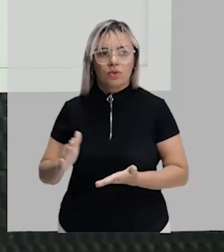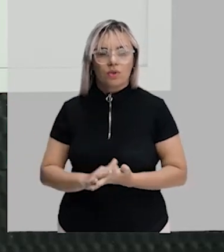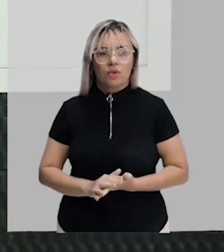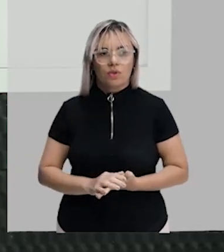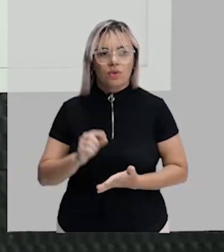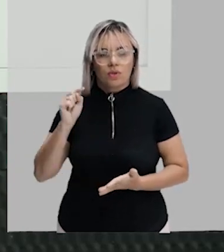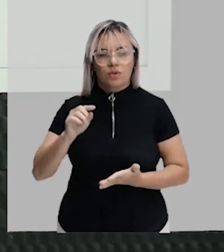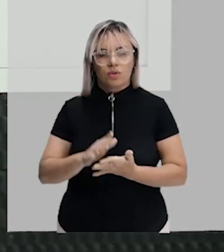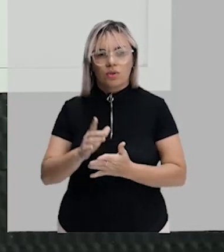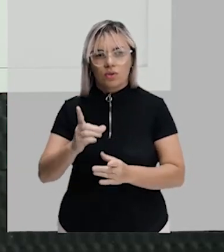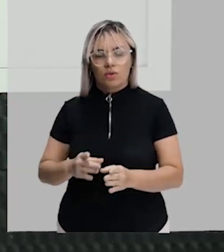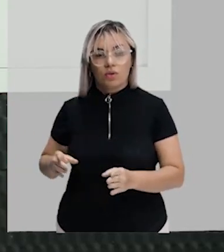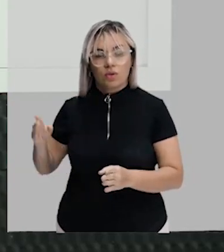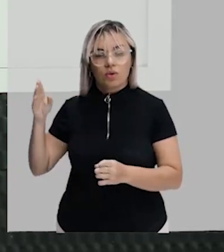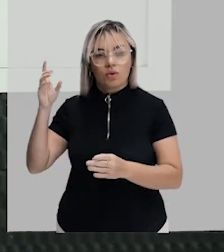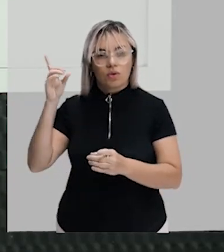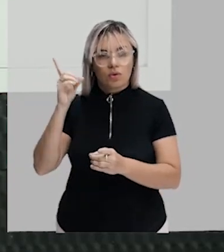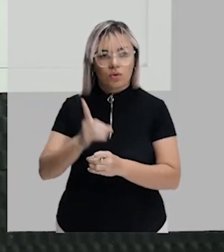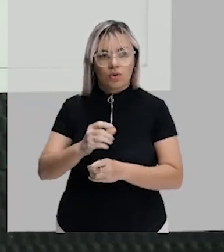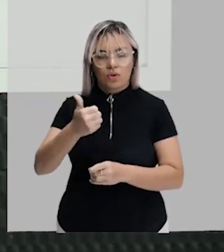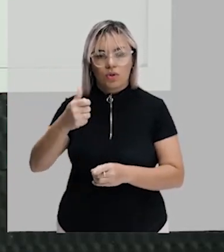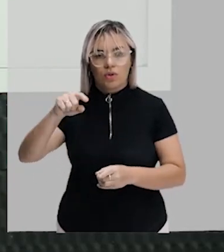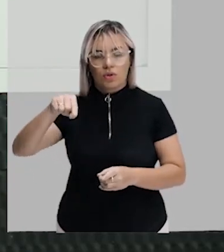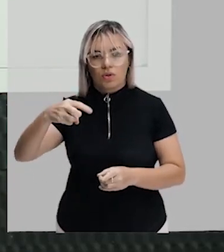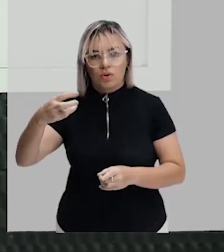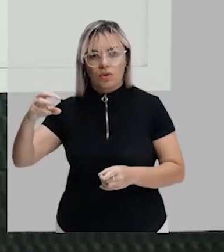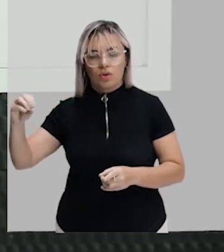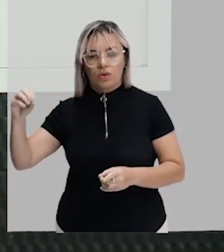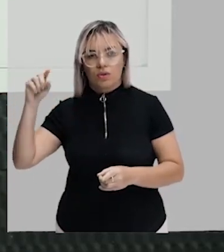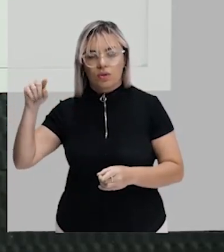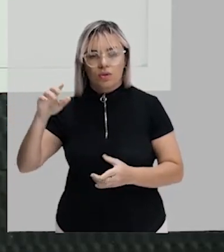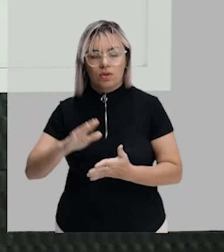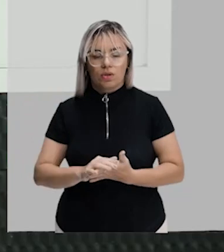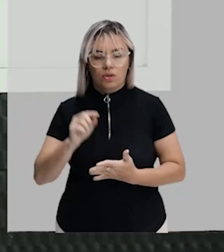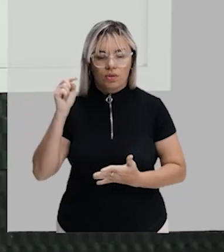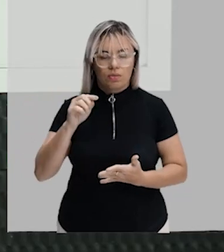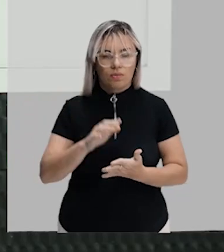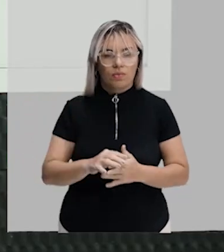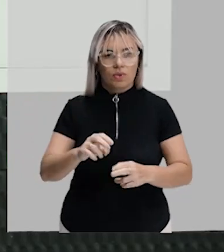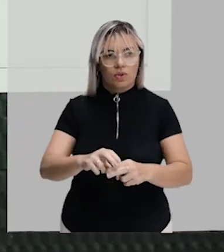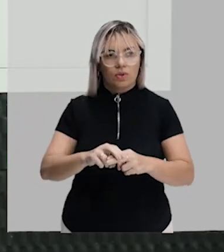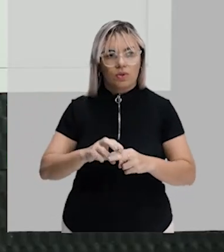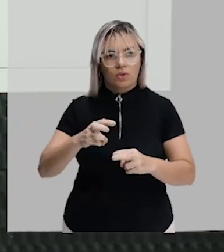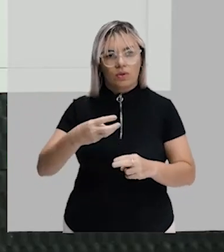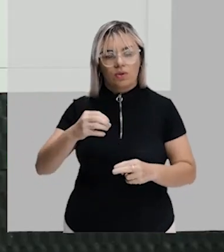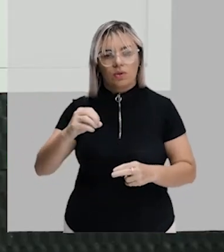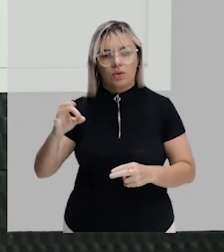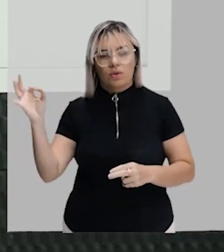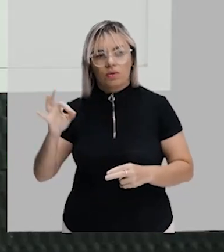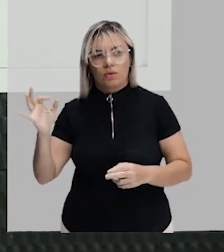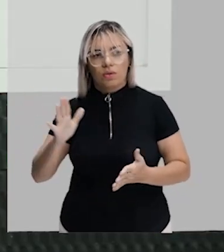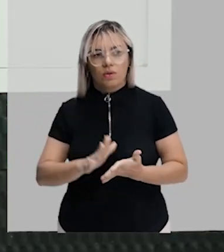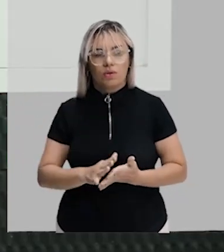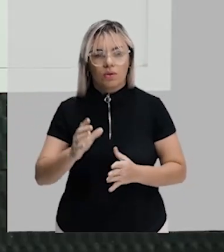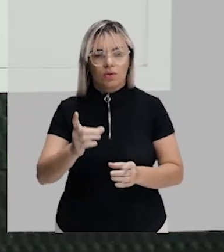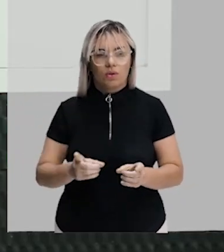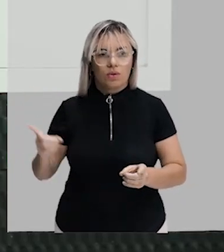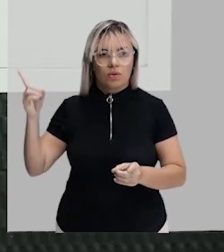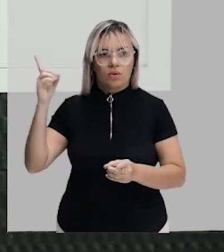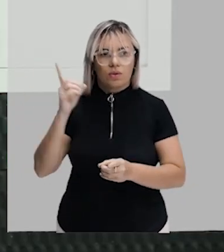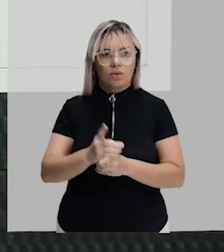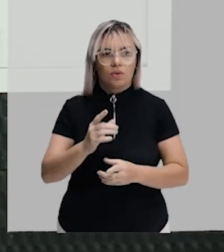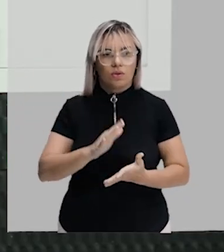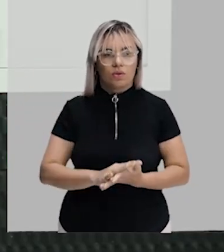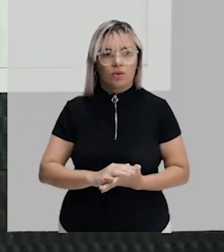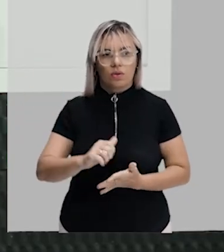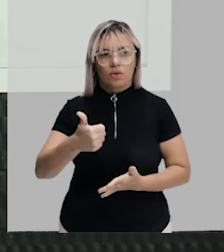que o reajuste foi de 30%. Tá? Eu sei que aumenta porque, de fato, aqui aumentou. Tá? Se eu encontrar que o fator